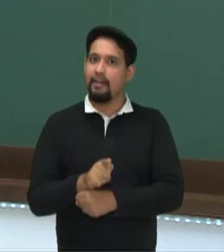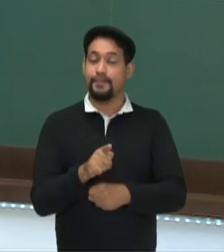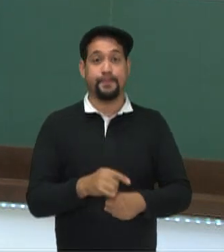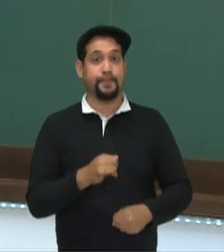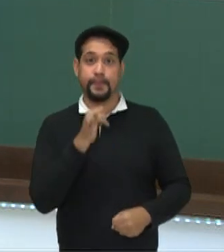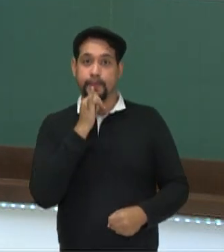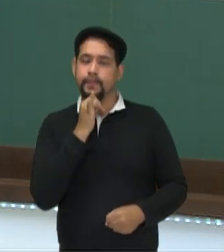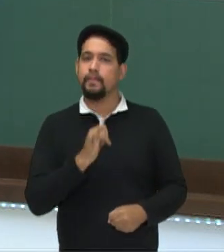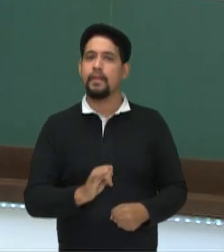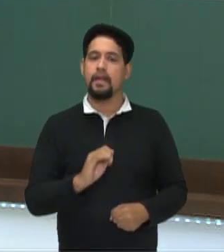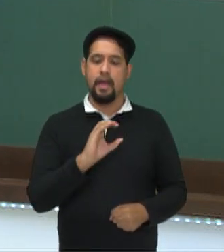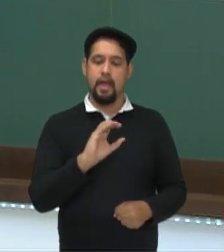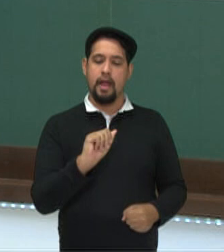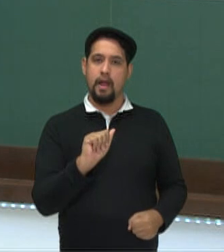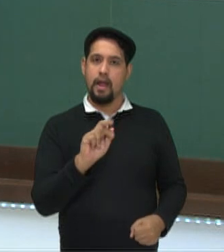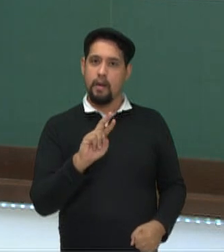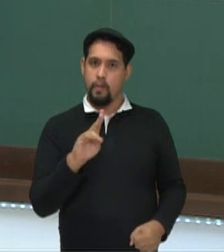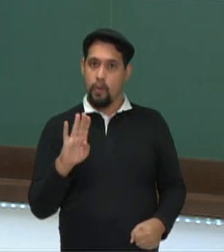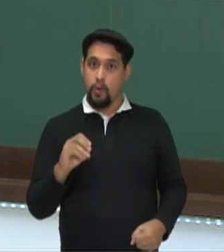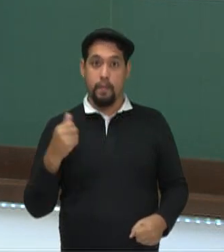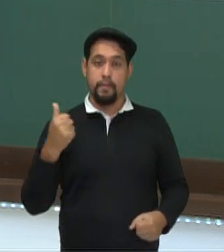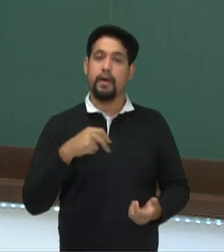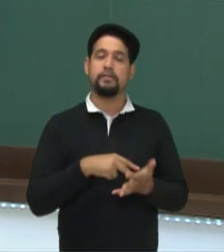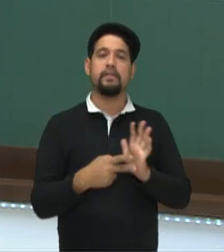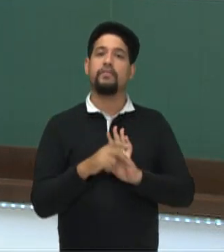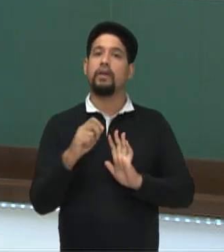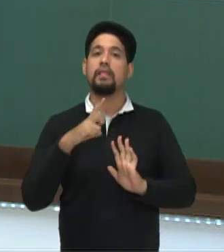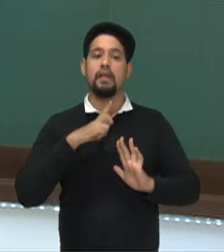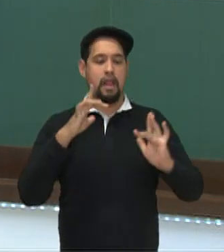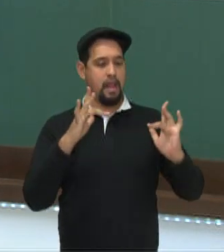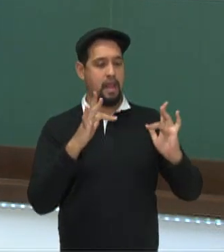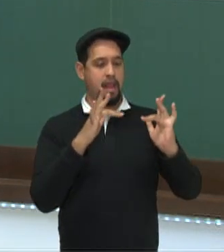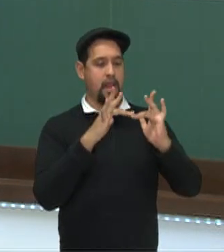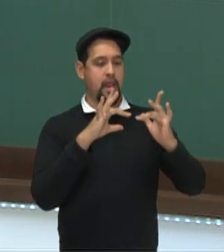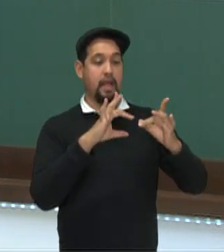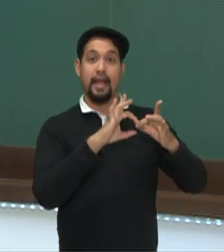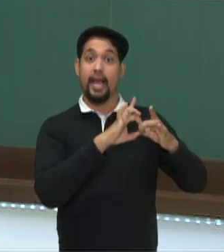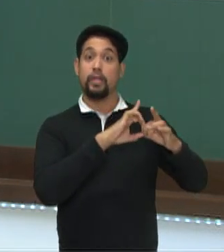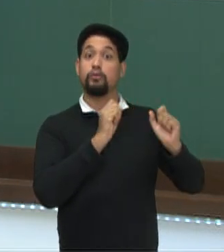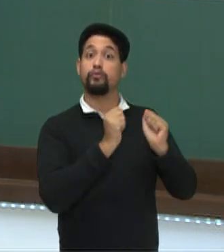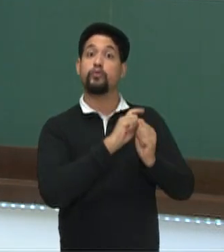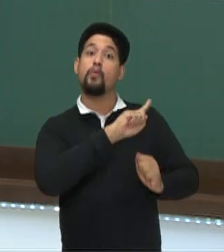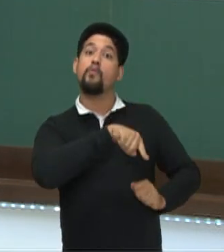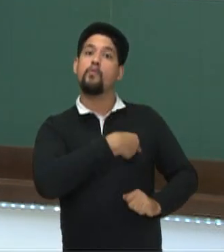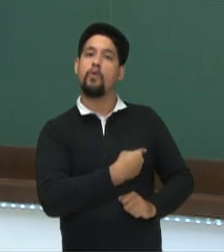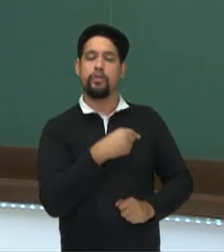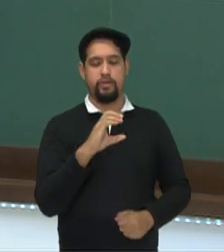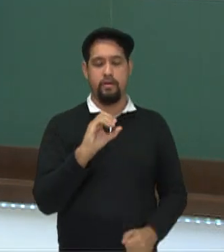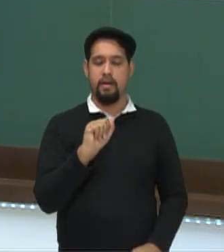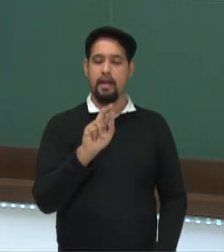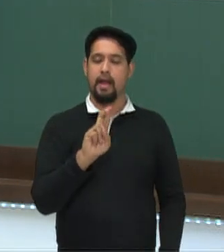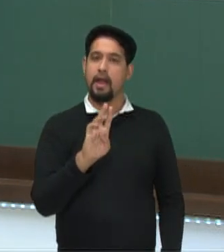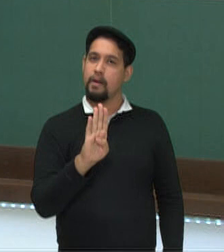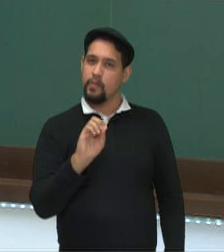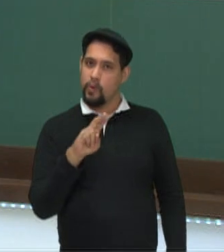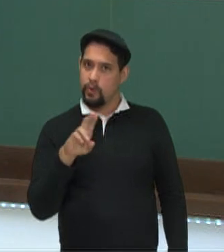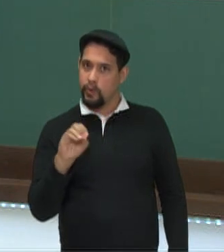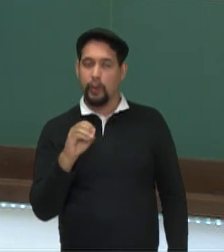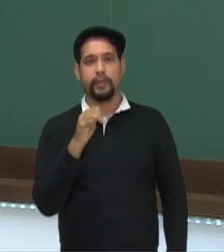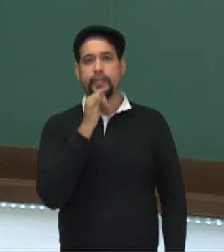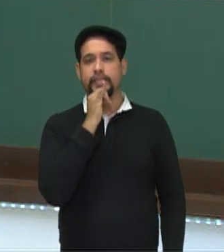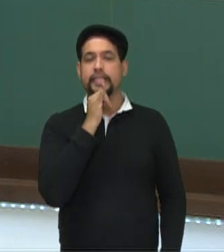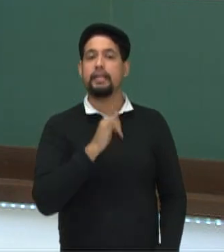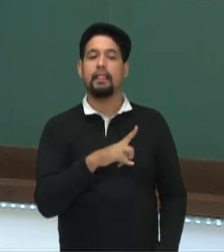carbono primário é aquele carbono que está ligado a apenas um outro carbono. Então, quando nós temos um carbono primário